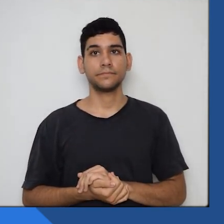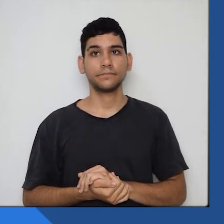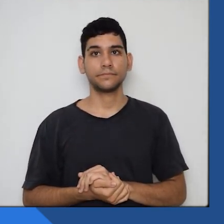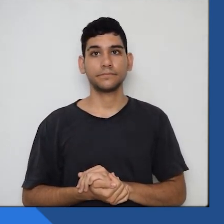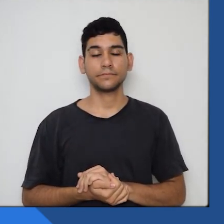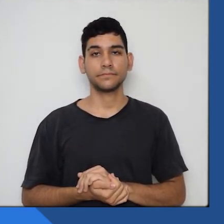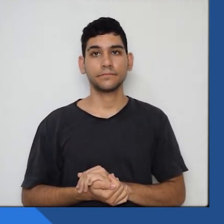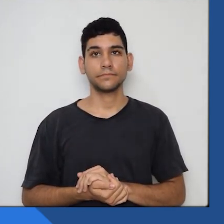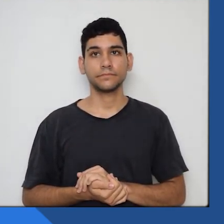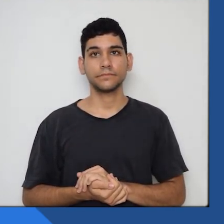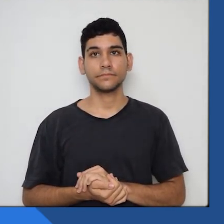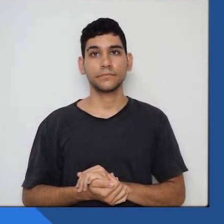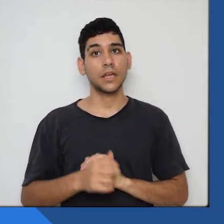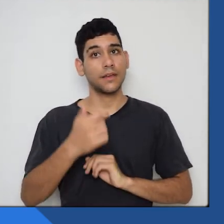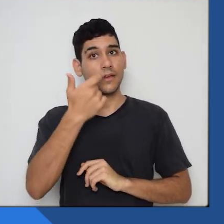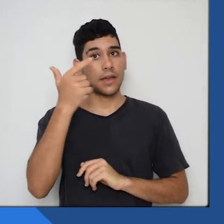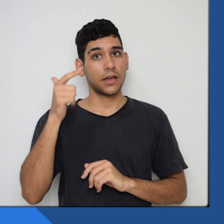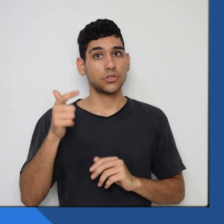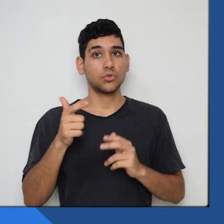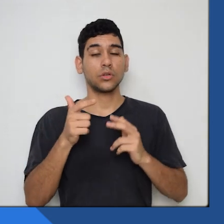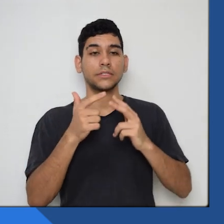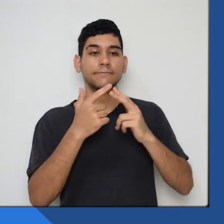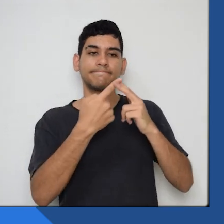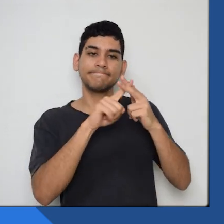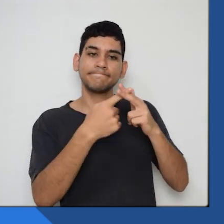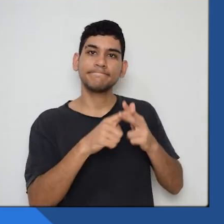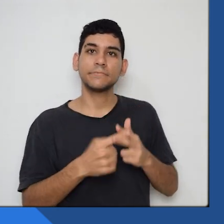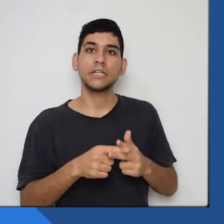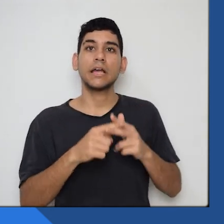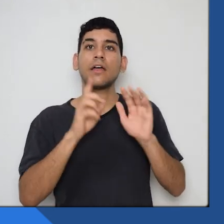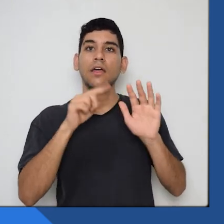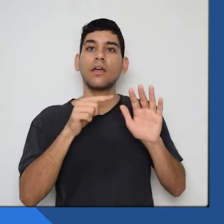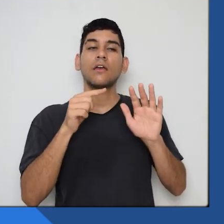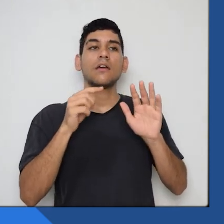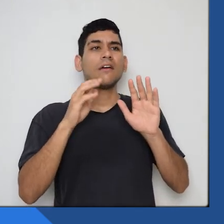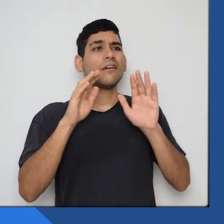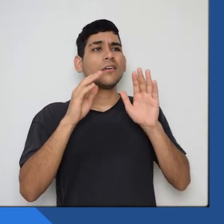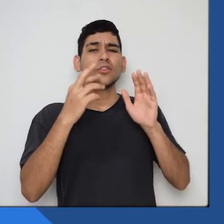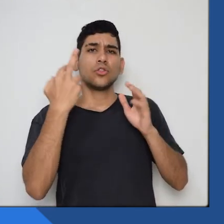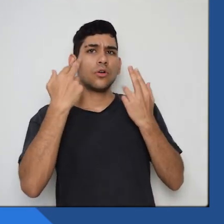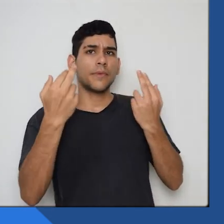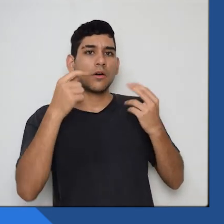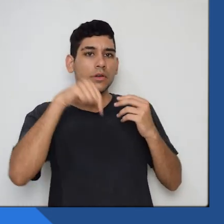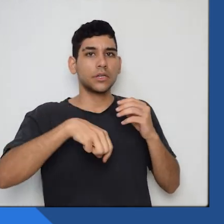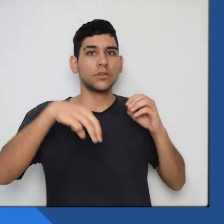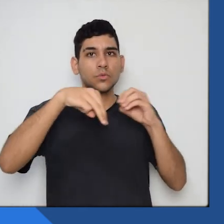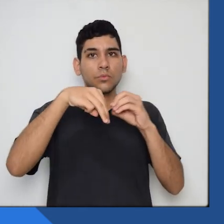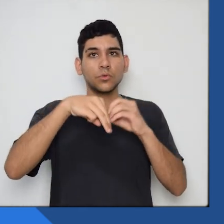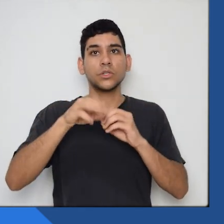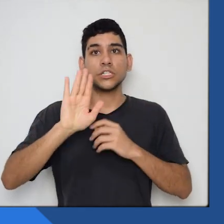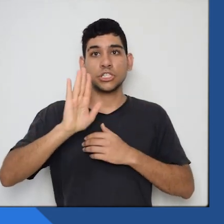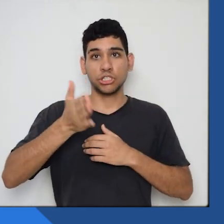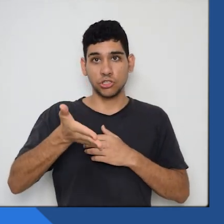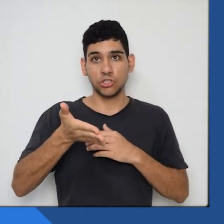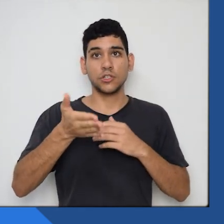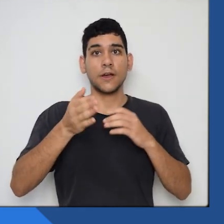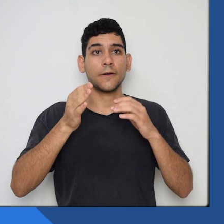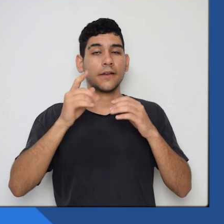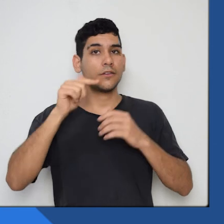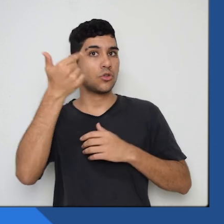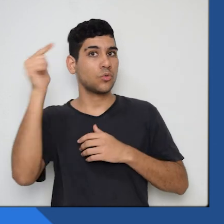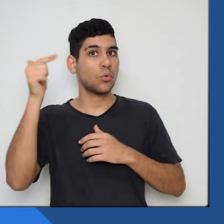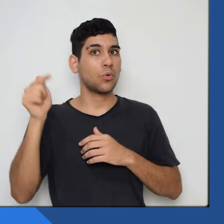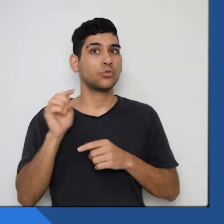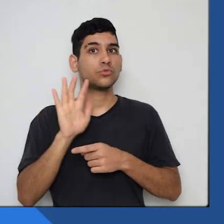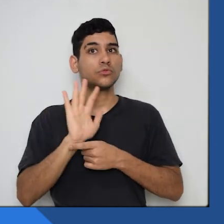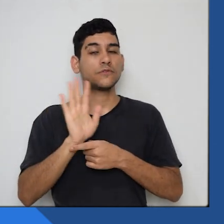gente habilita essas configurações. E as demais configurações, pessoal, são configurações padrão aqui do Moodle. A